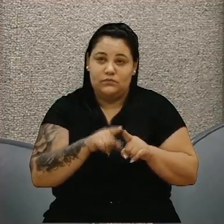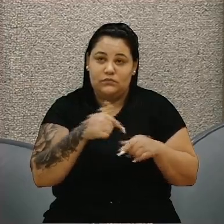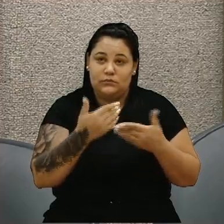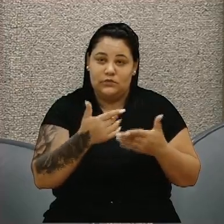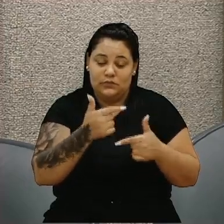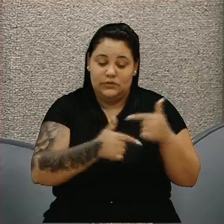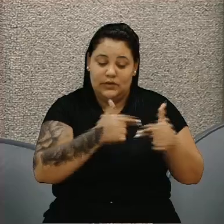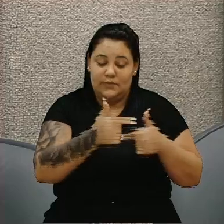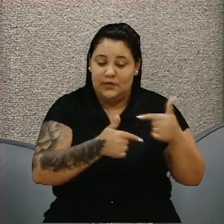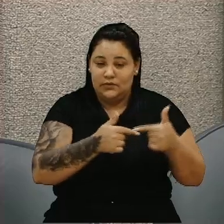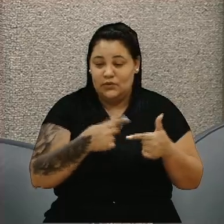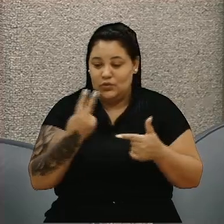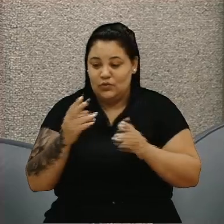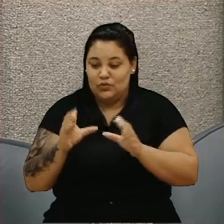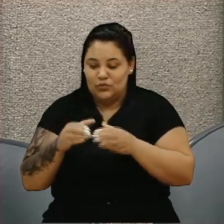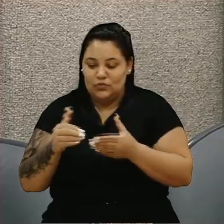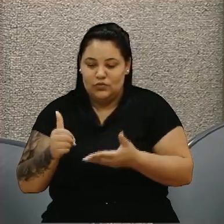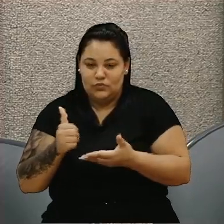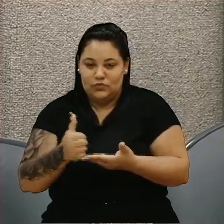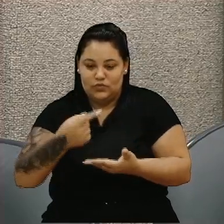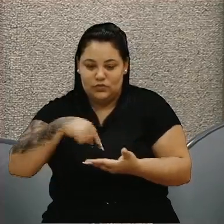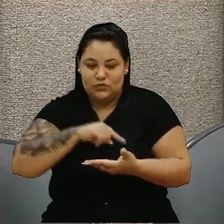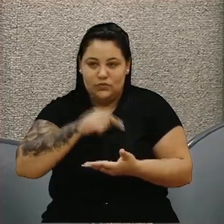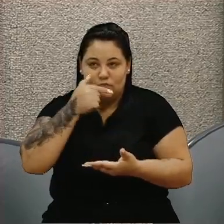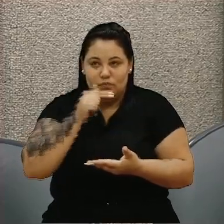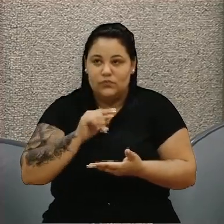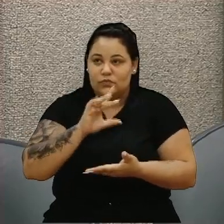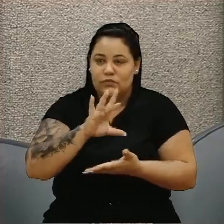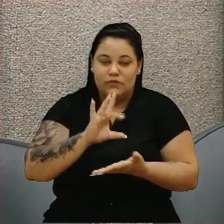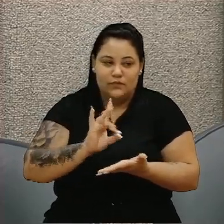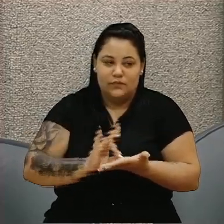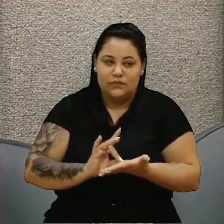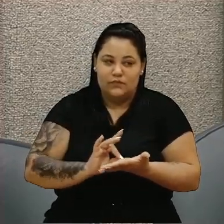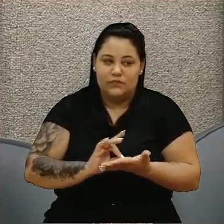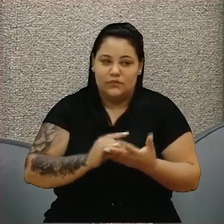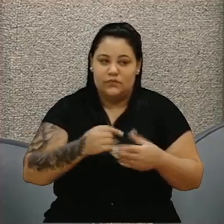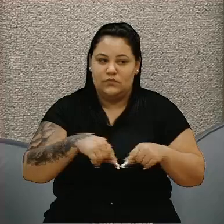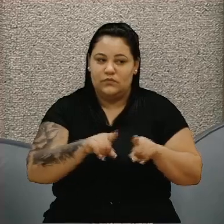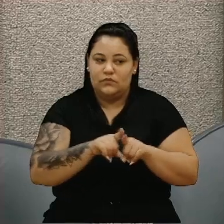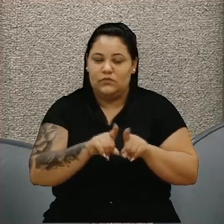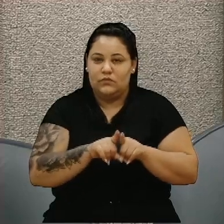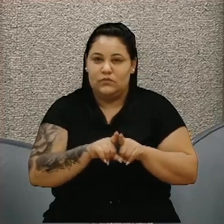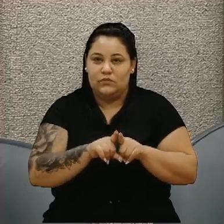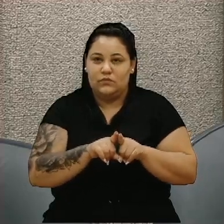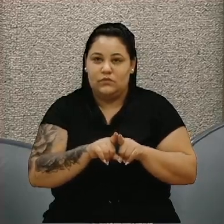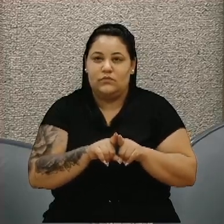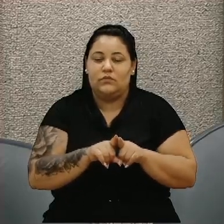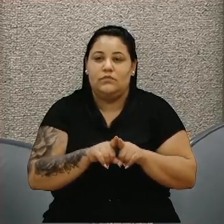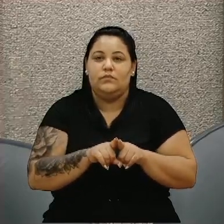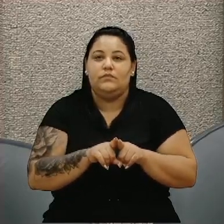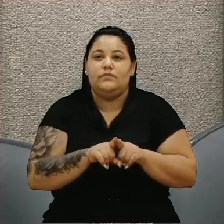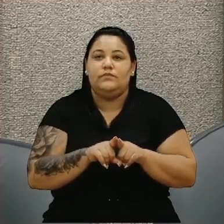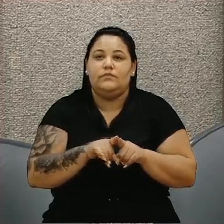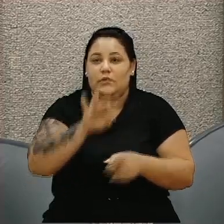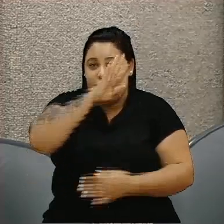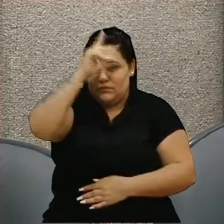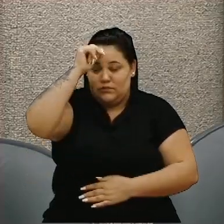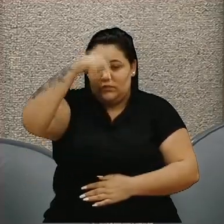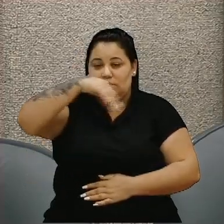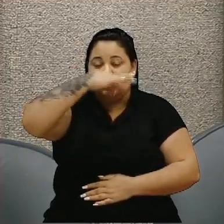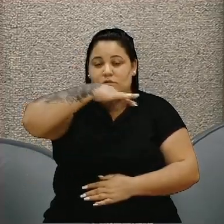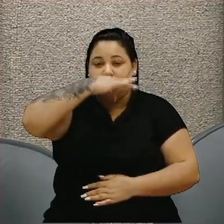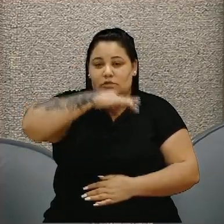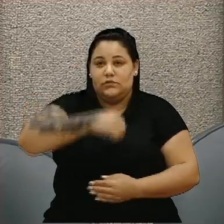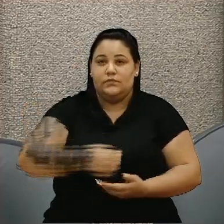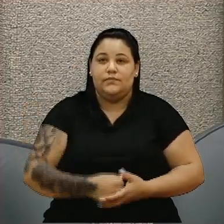3 frentes, né, nós conseguimos regularizar mais de 3 mil lotes por um programa específico da Prefeitura de Caxias, chamado Programa